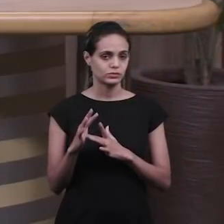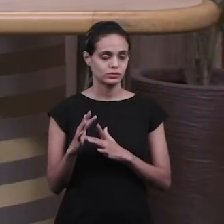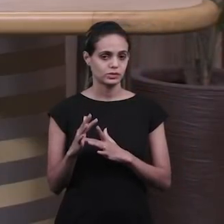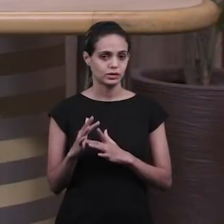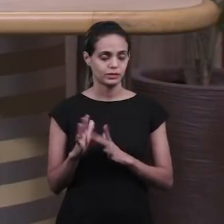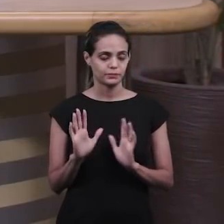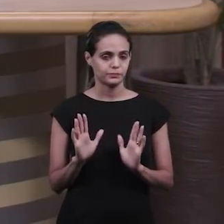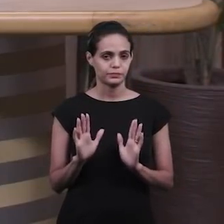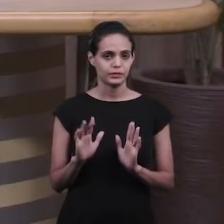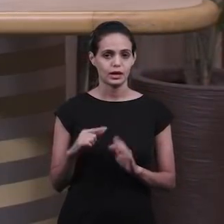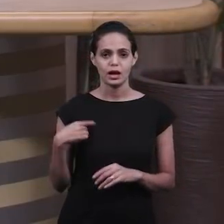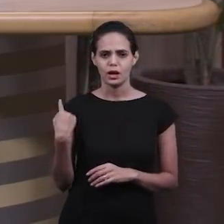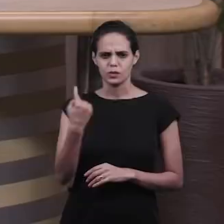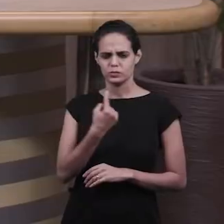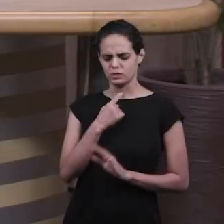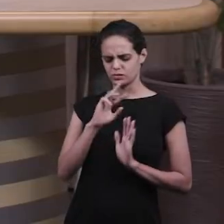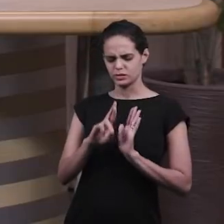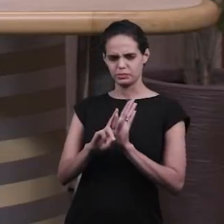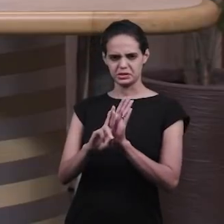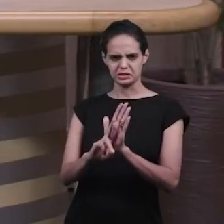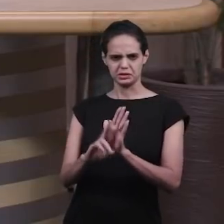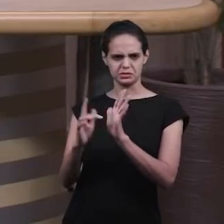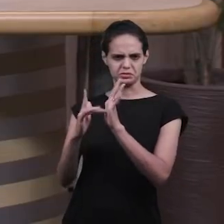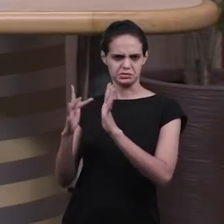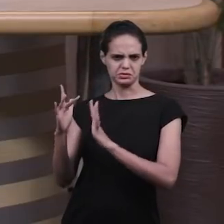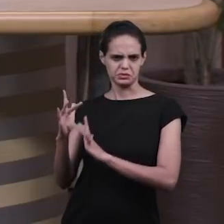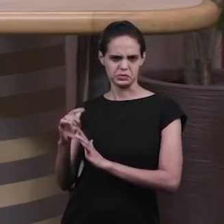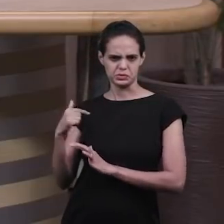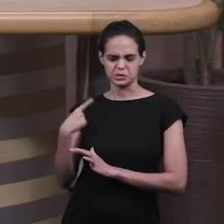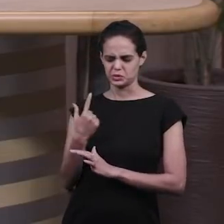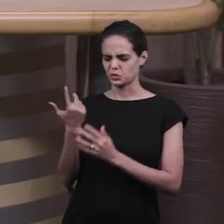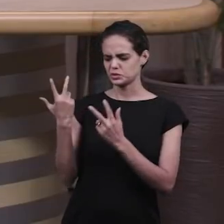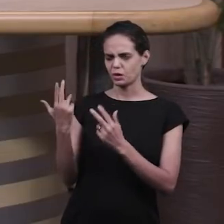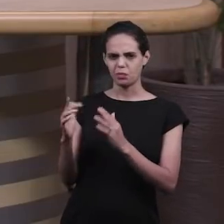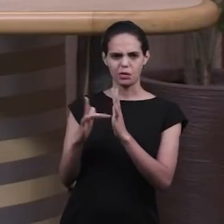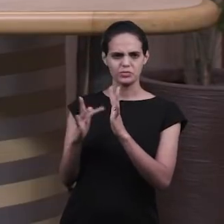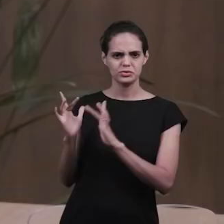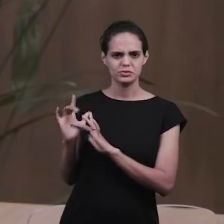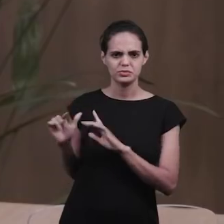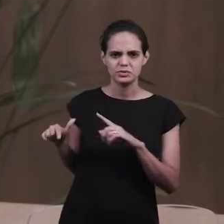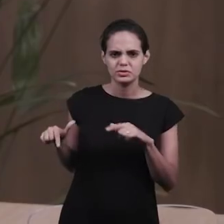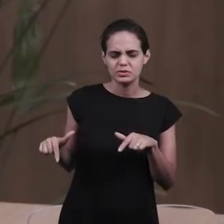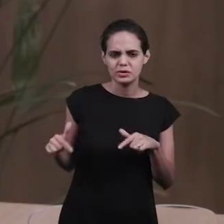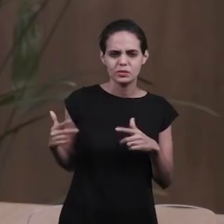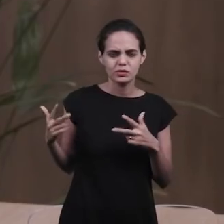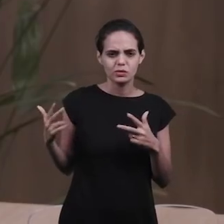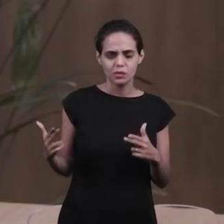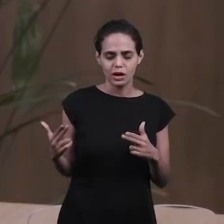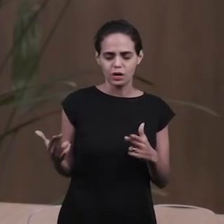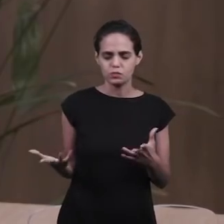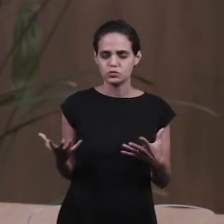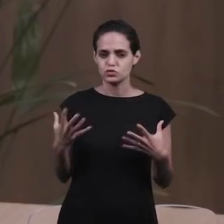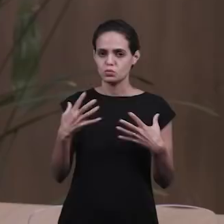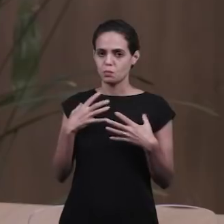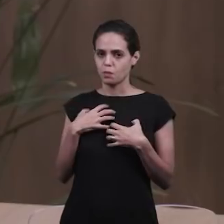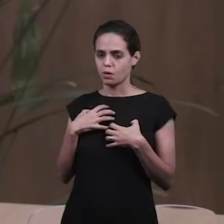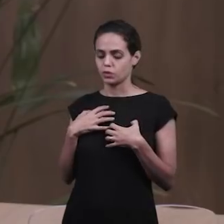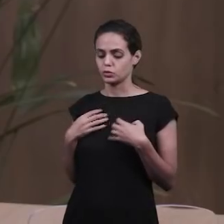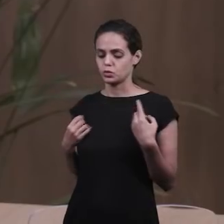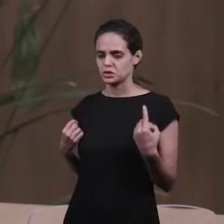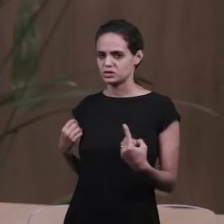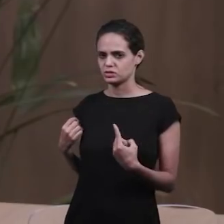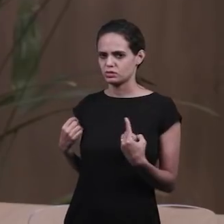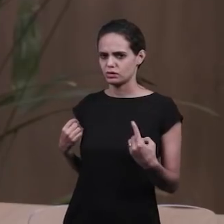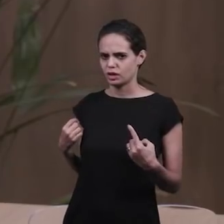somos representantes de Jesus e vamos fazer as mesmas coisas isoladamente. Jesus, nós podíamos fazer coisas